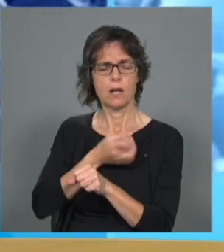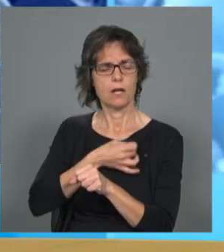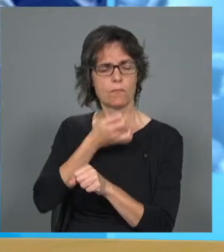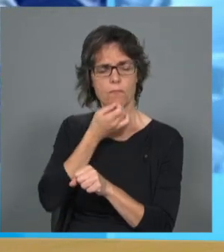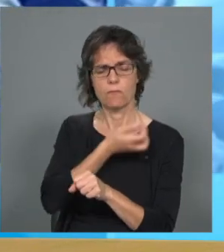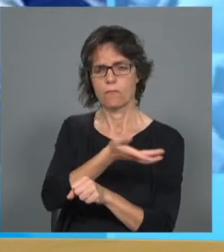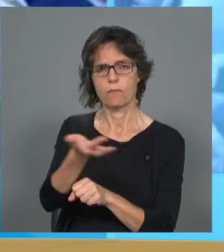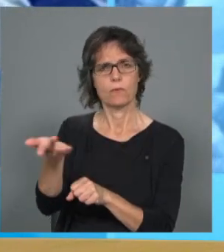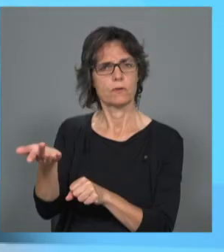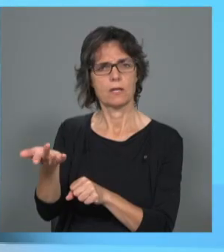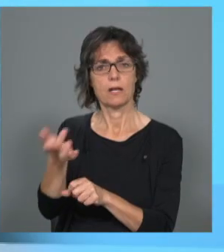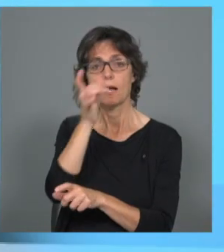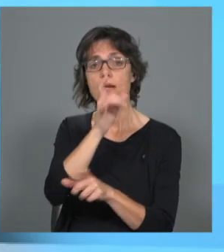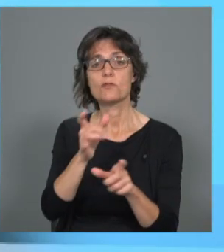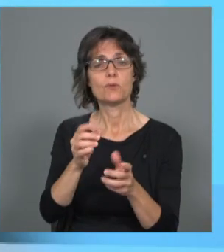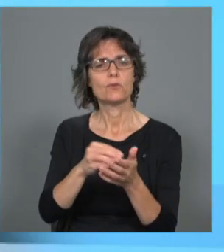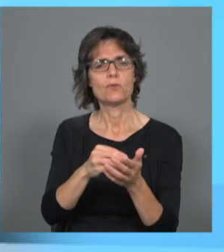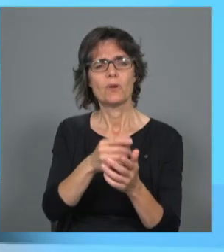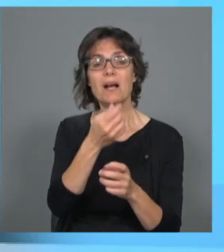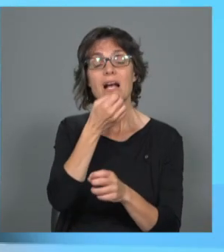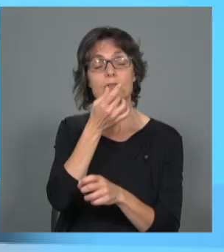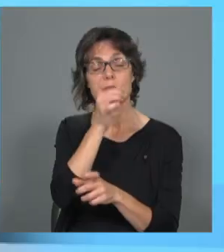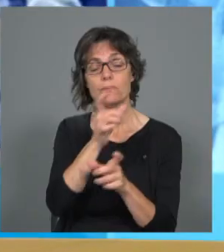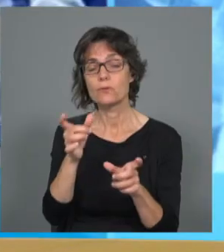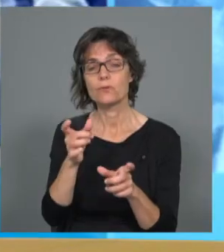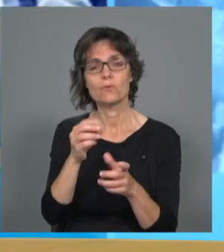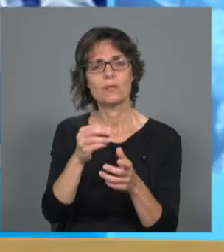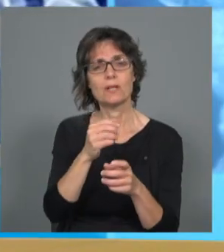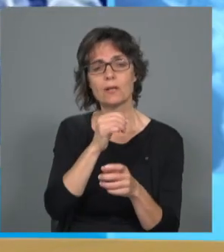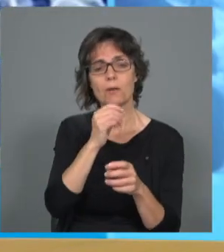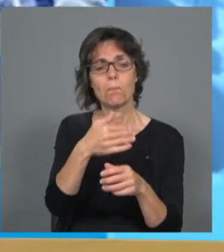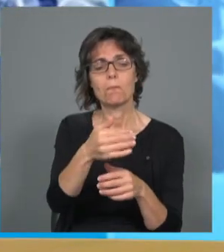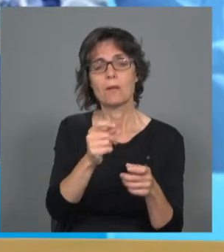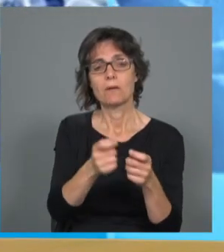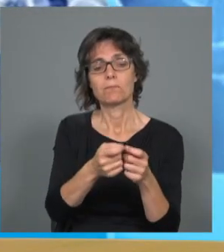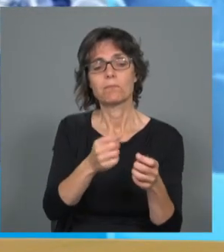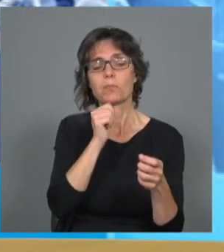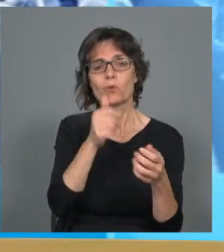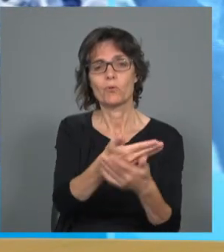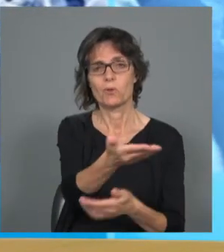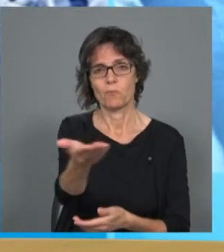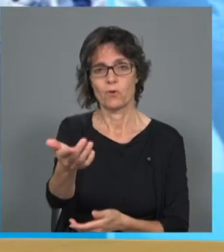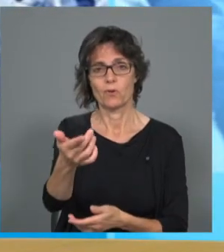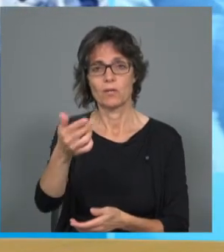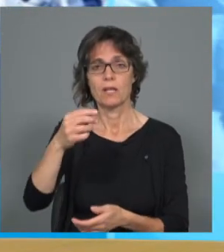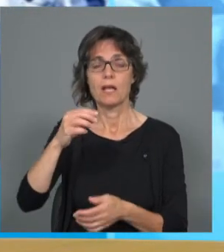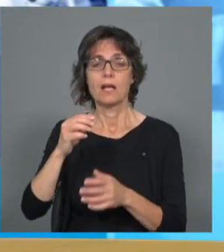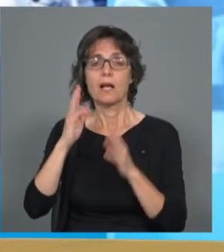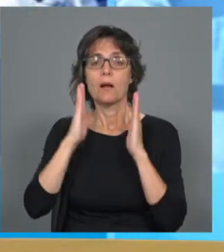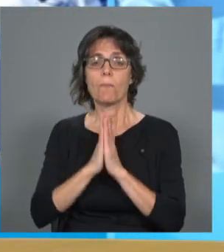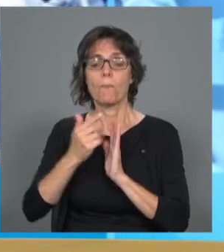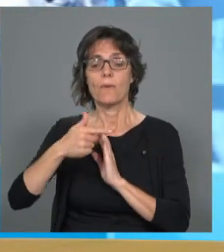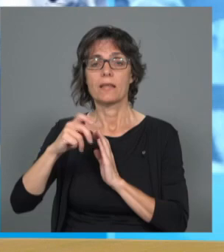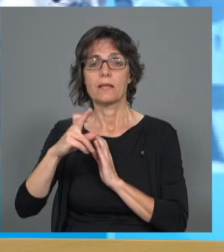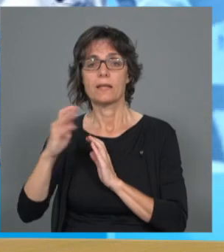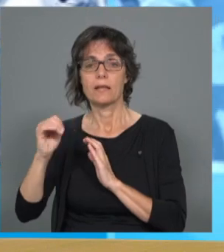morrer. E esse foi o princípio de tudo, da obra toda da Madre Teresa. E por isso é possível fazer isto, e